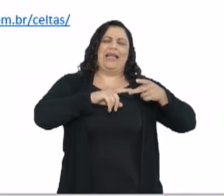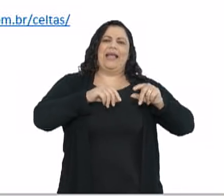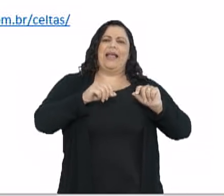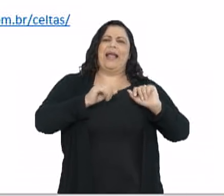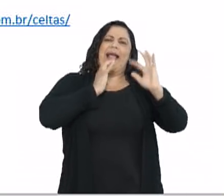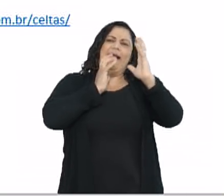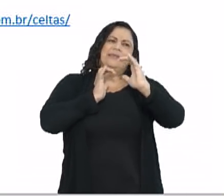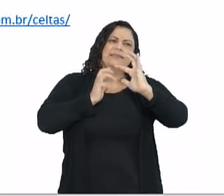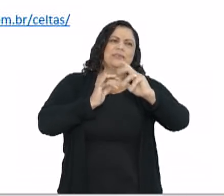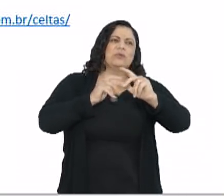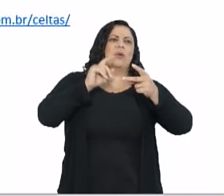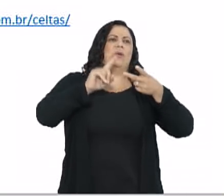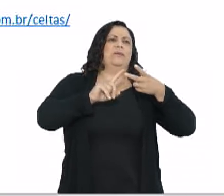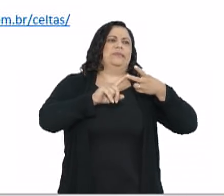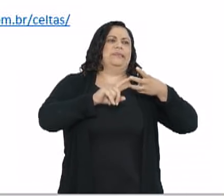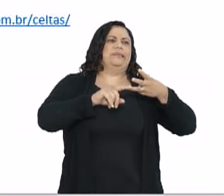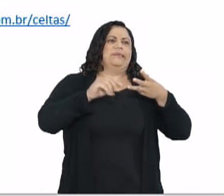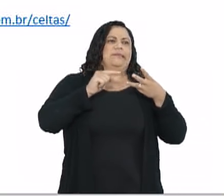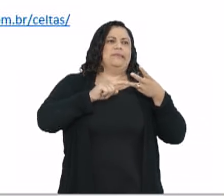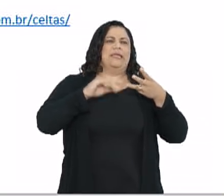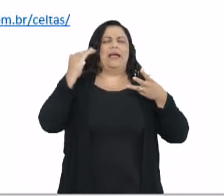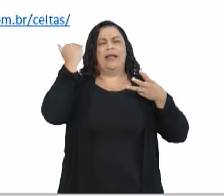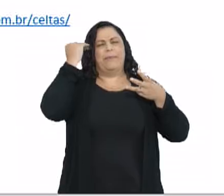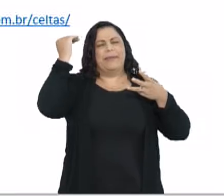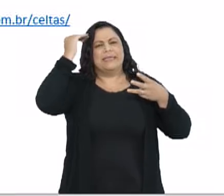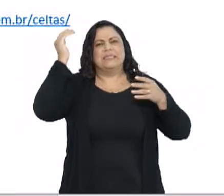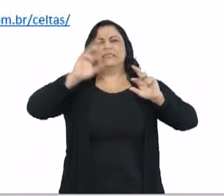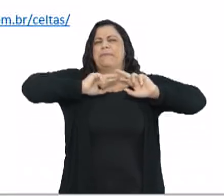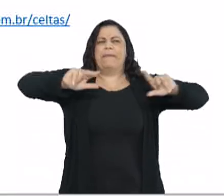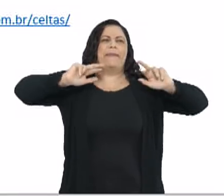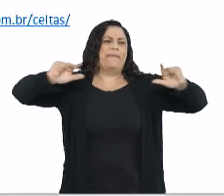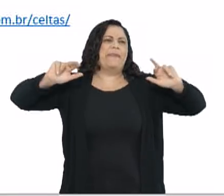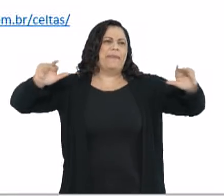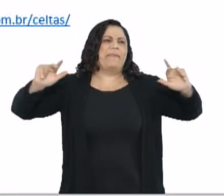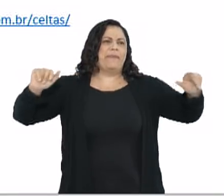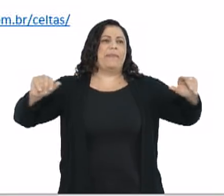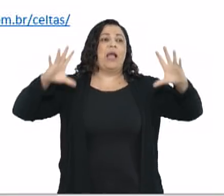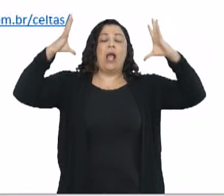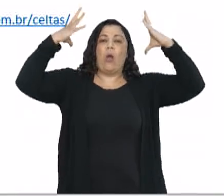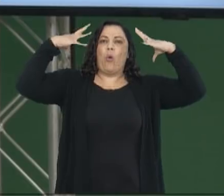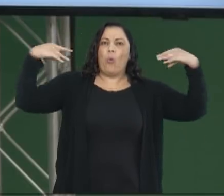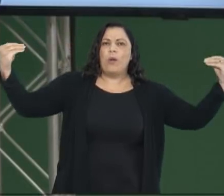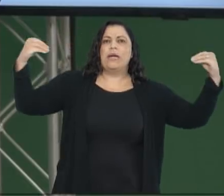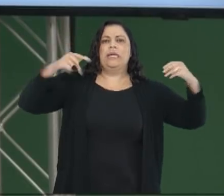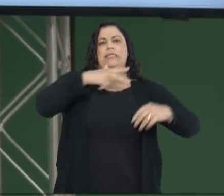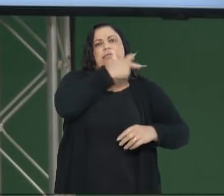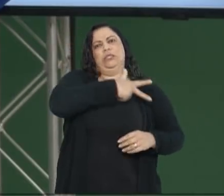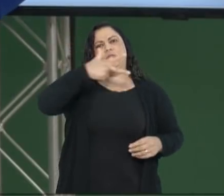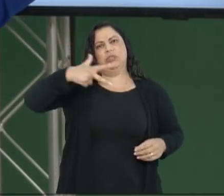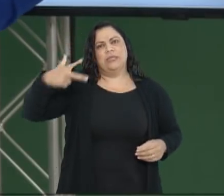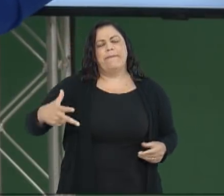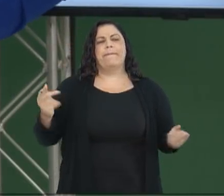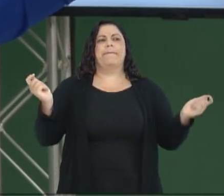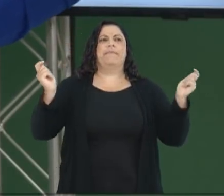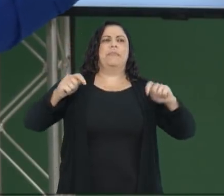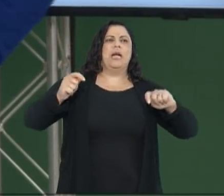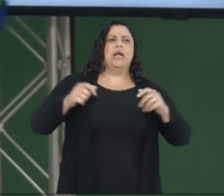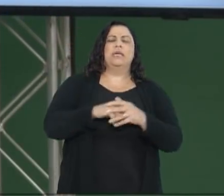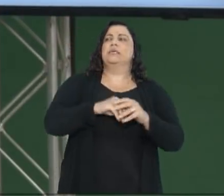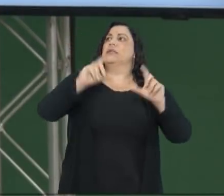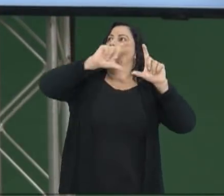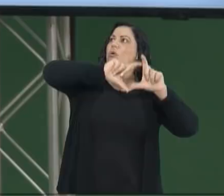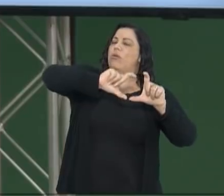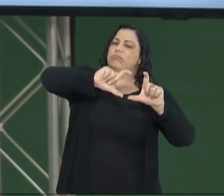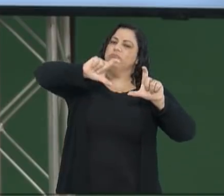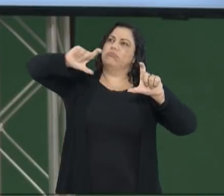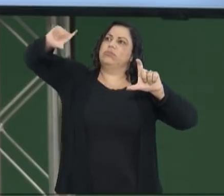a Bélgica, a Eslováquia. Então vejam que desde a parte mais ocidental até a parte mais